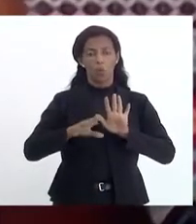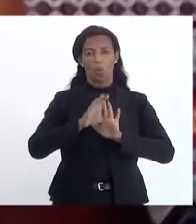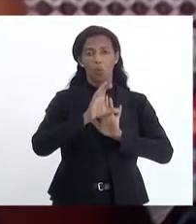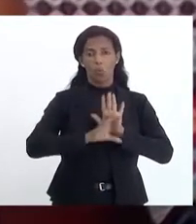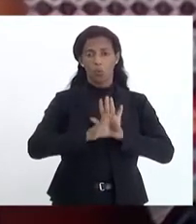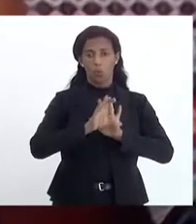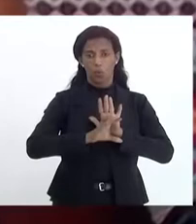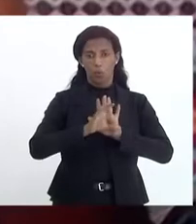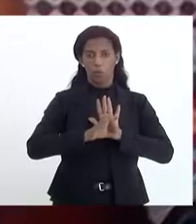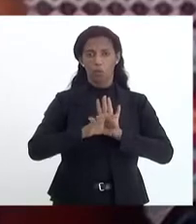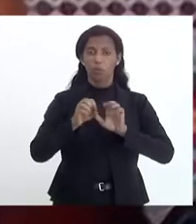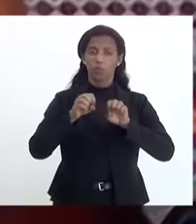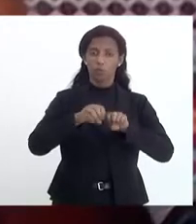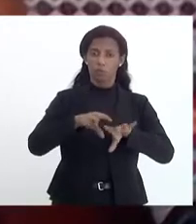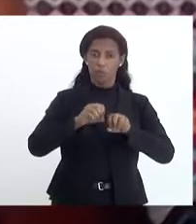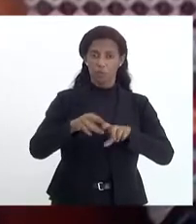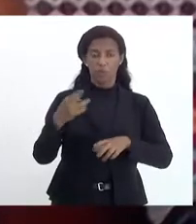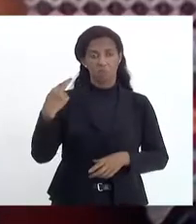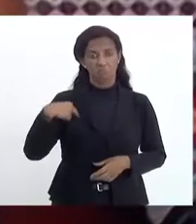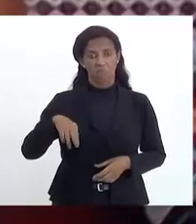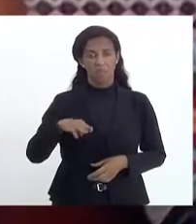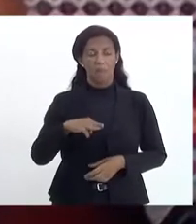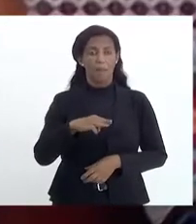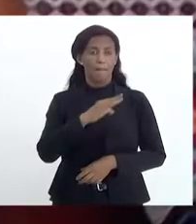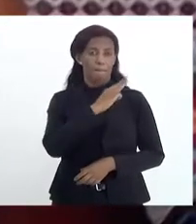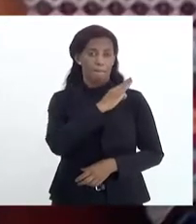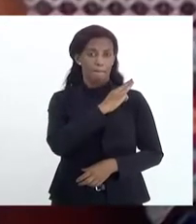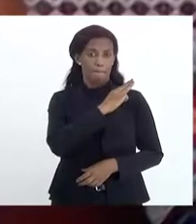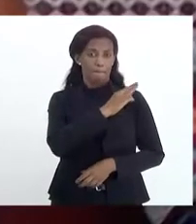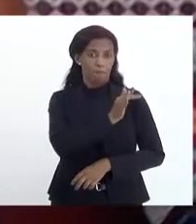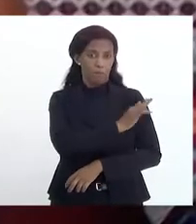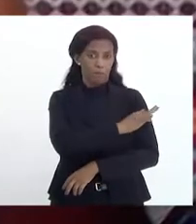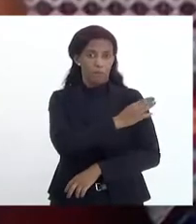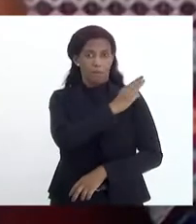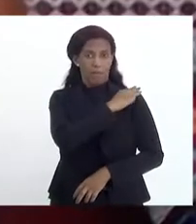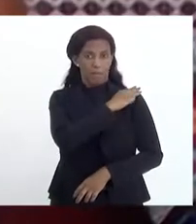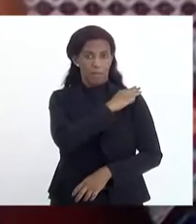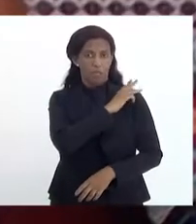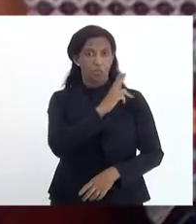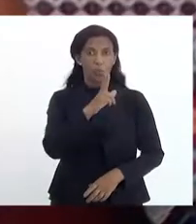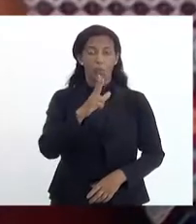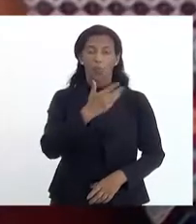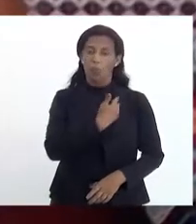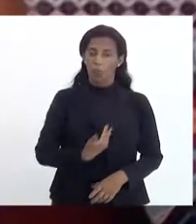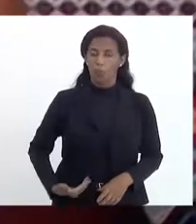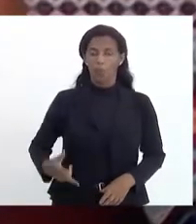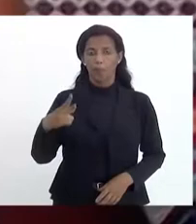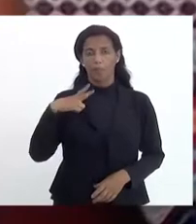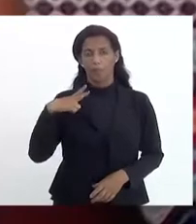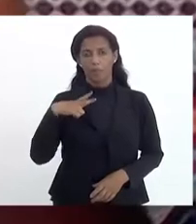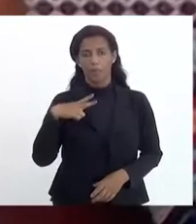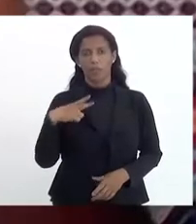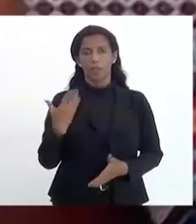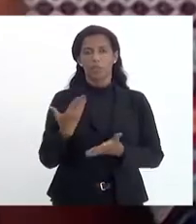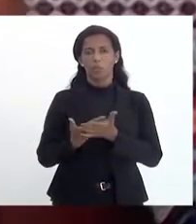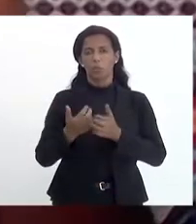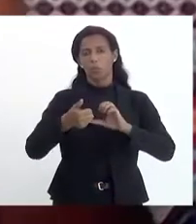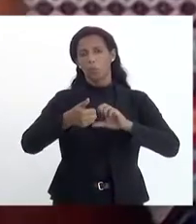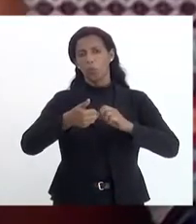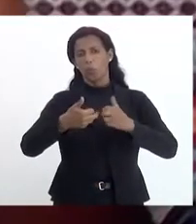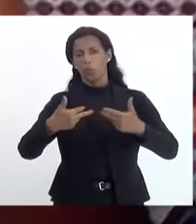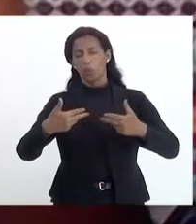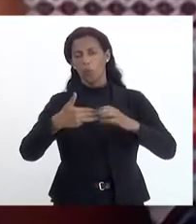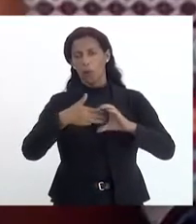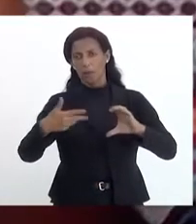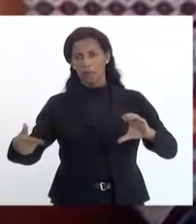de ensino religioso dos níveis médio e fundamental públicos e particulares, estudos sobre características gerais